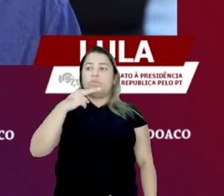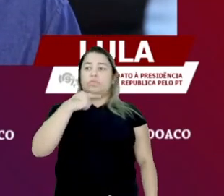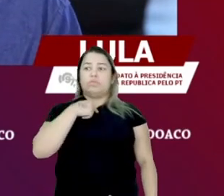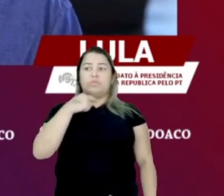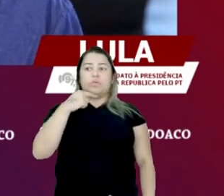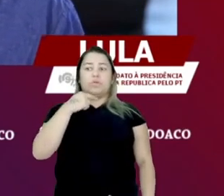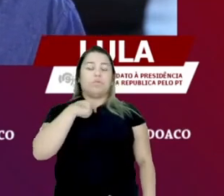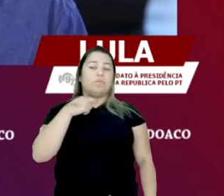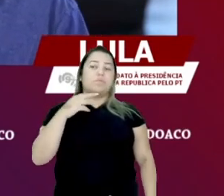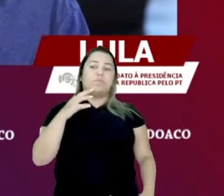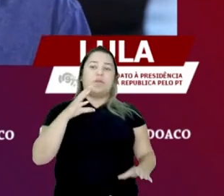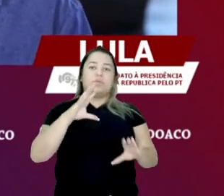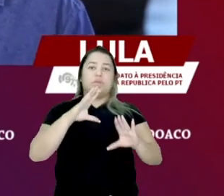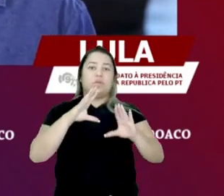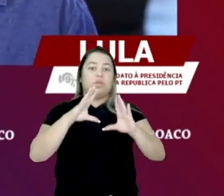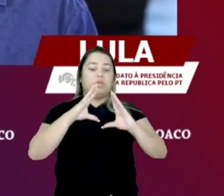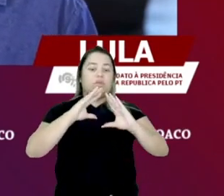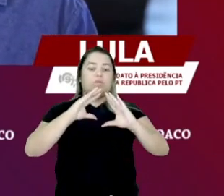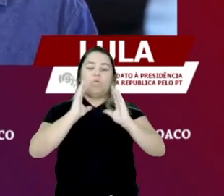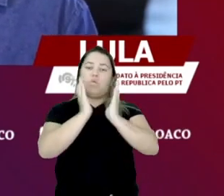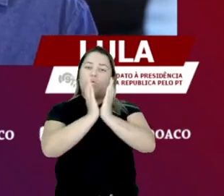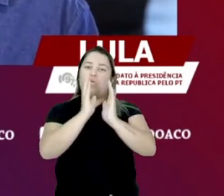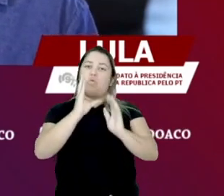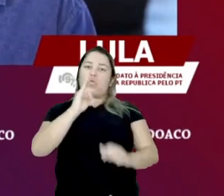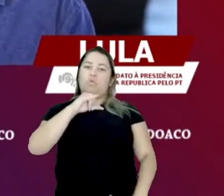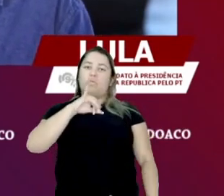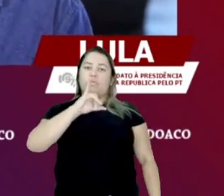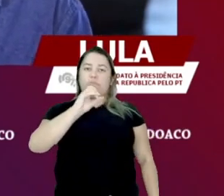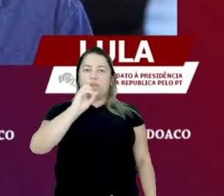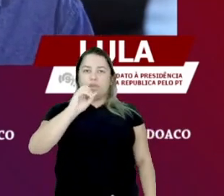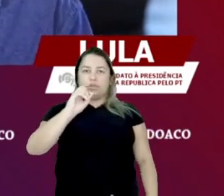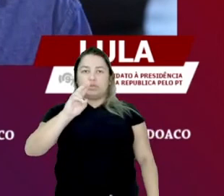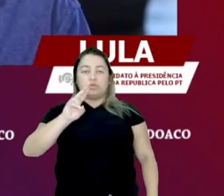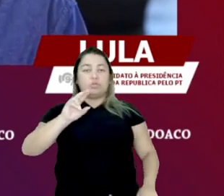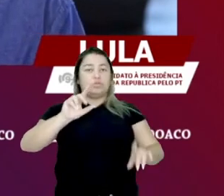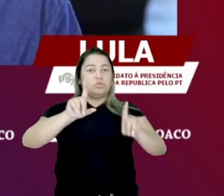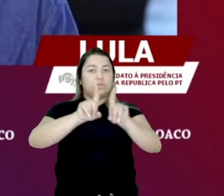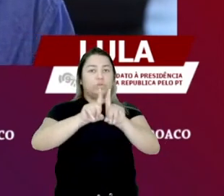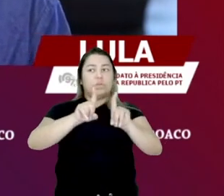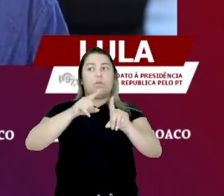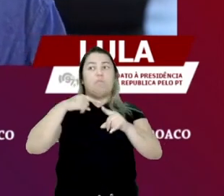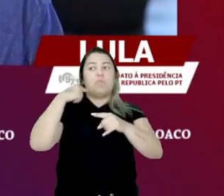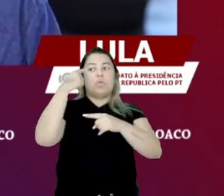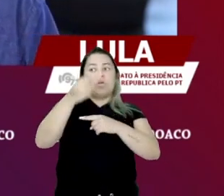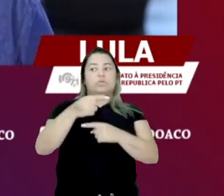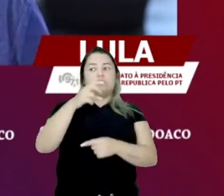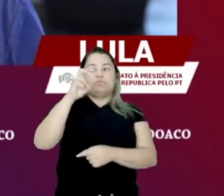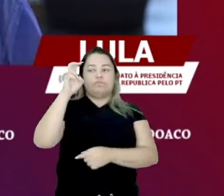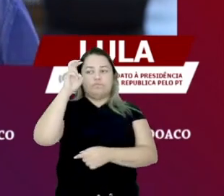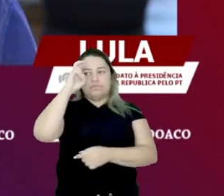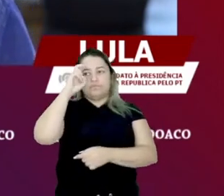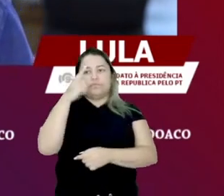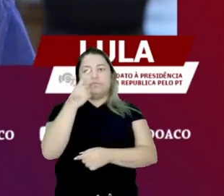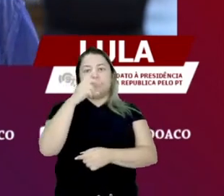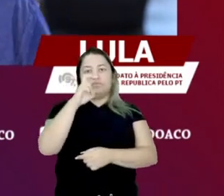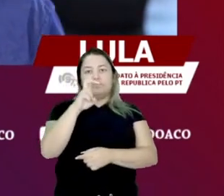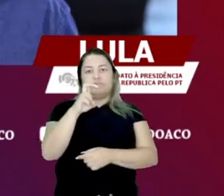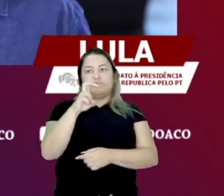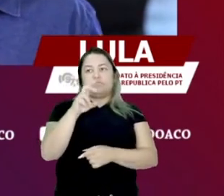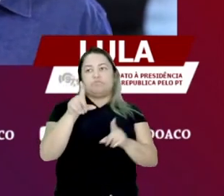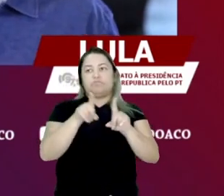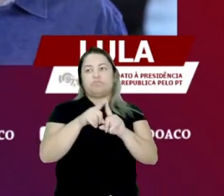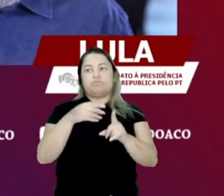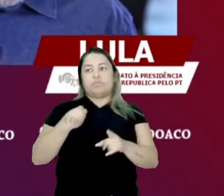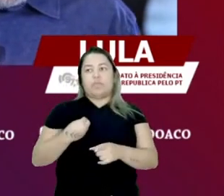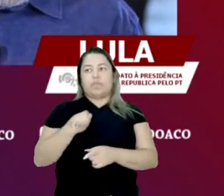em Uberlândia para fazer o nosso ato público em defesa da soberania do nosso país. Eu gostaria de abordar esse tema, porque é um